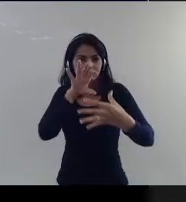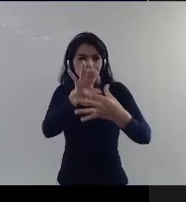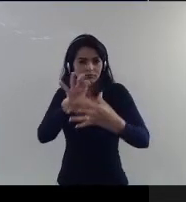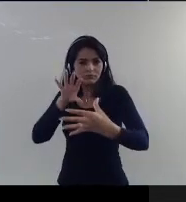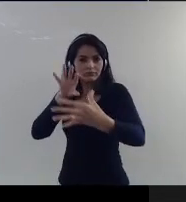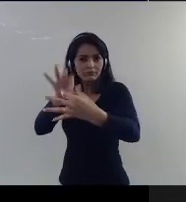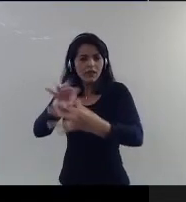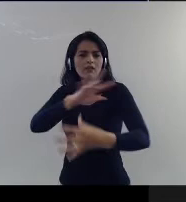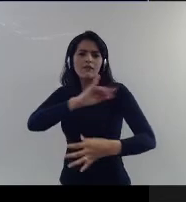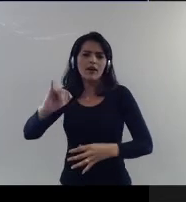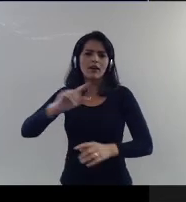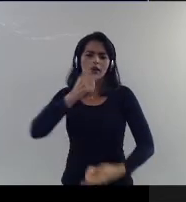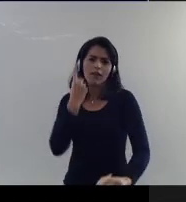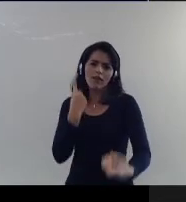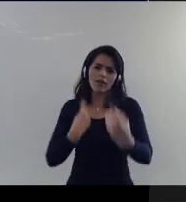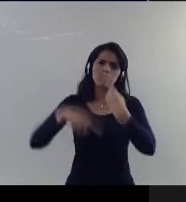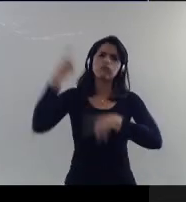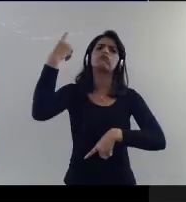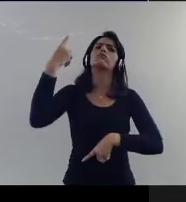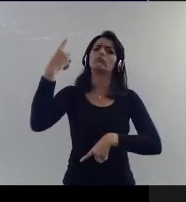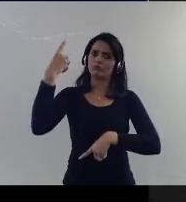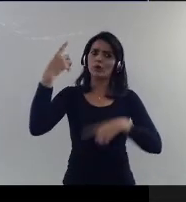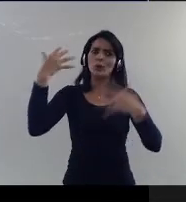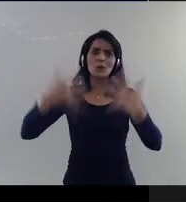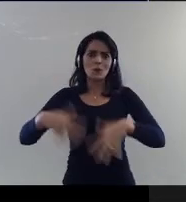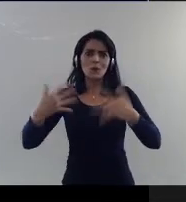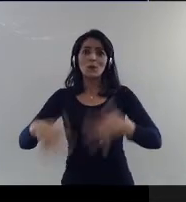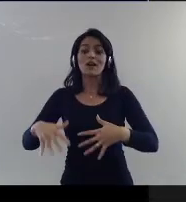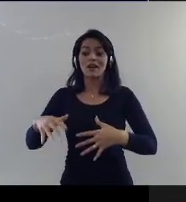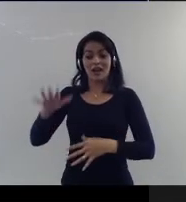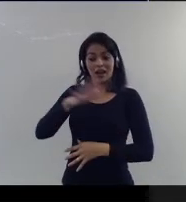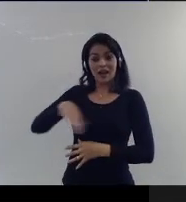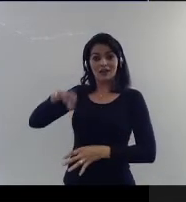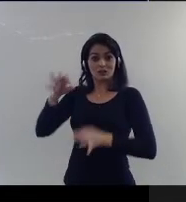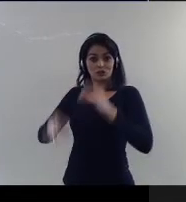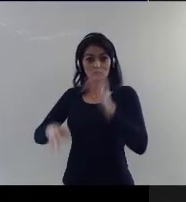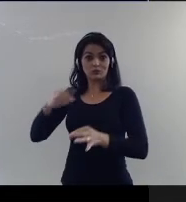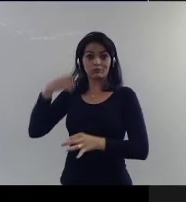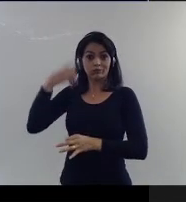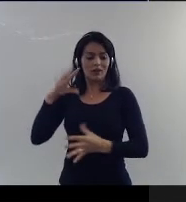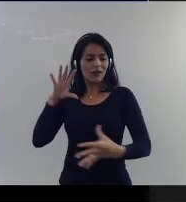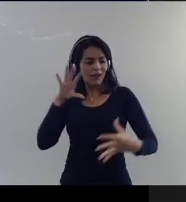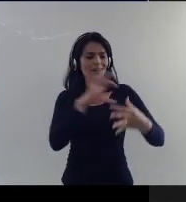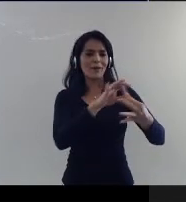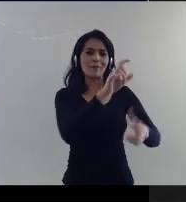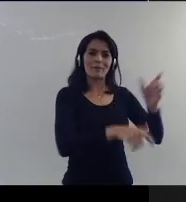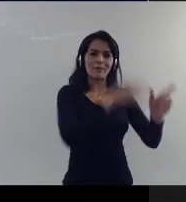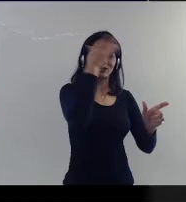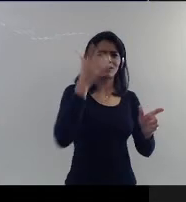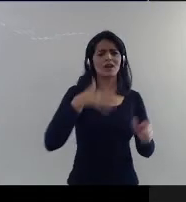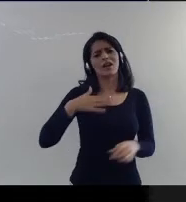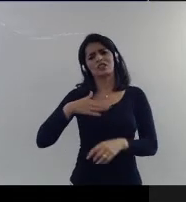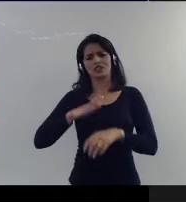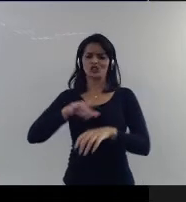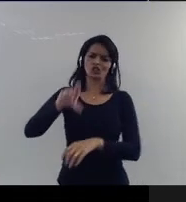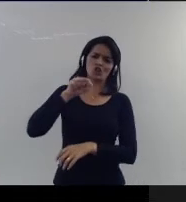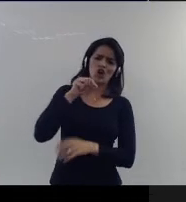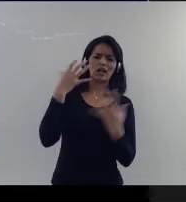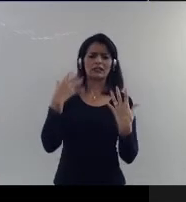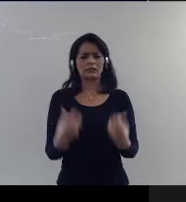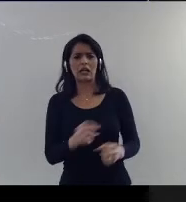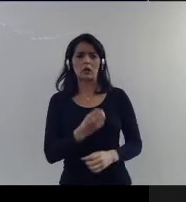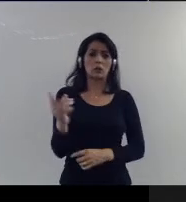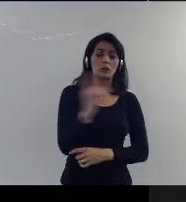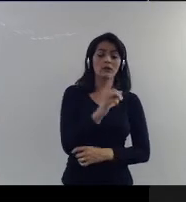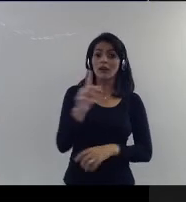vai trazer uma revolução muito grande na proximidade do direito com as pessoas. E isso não é uma escolha se a gente quer ou não, se a gente aceita ou não, né? É